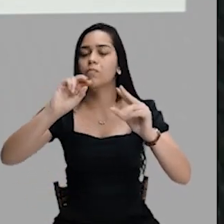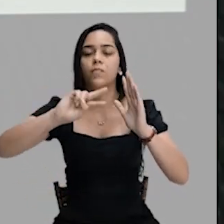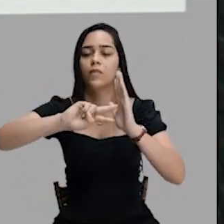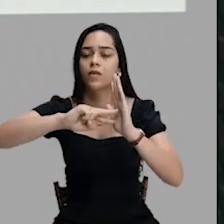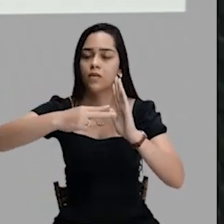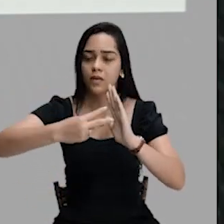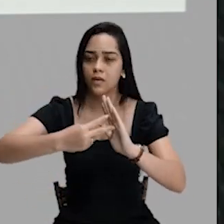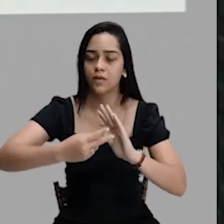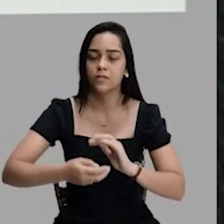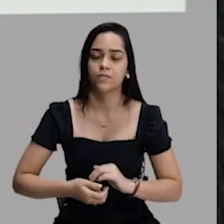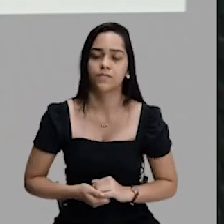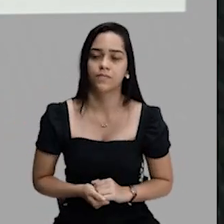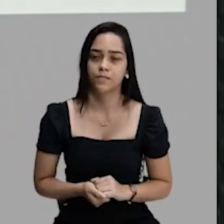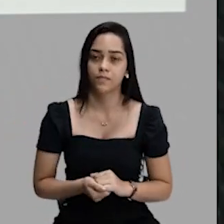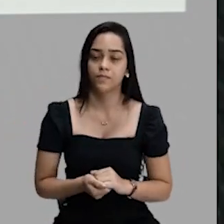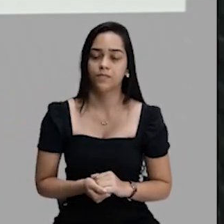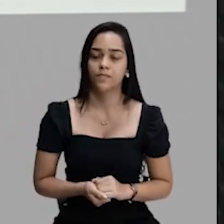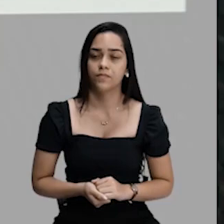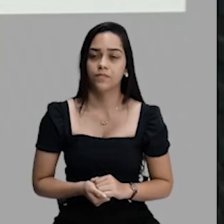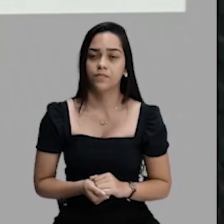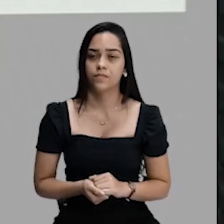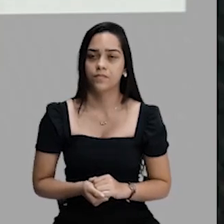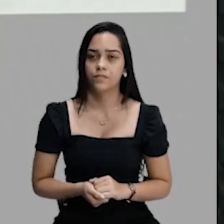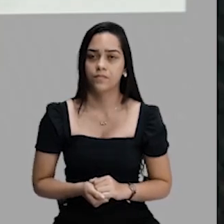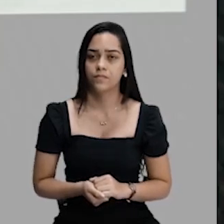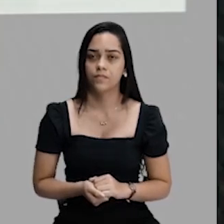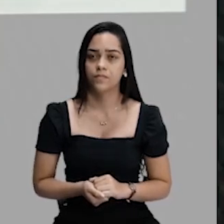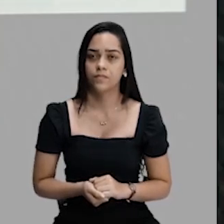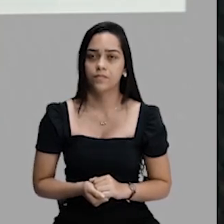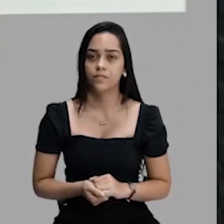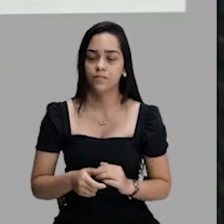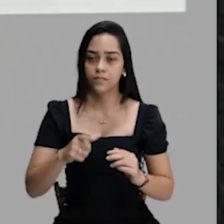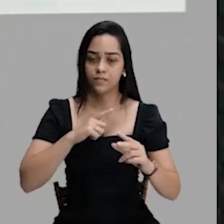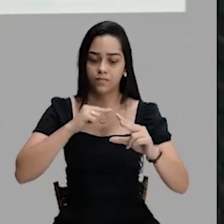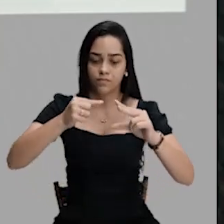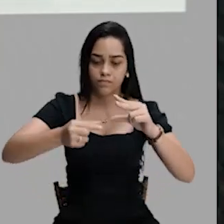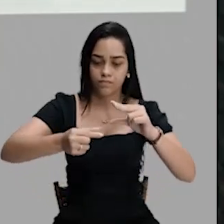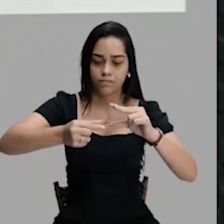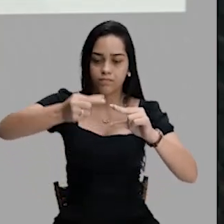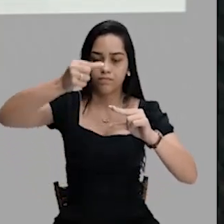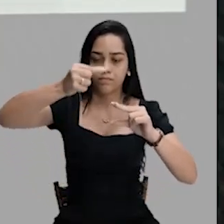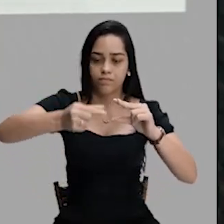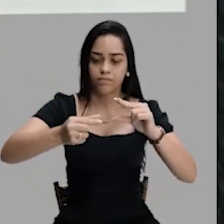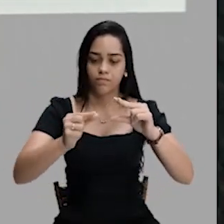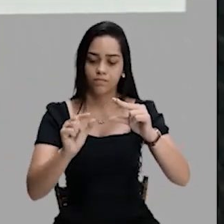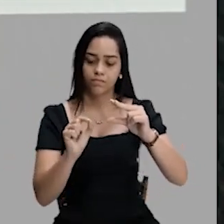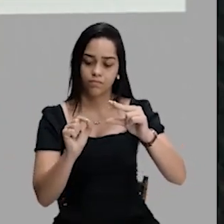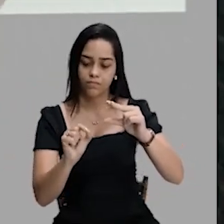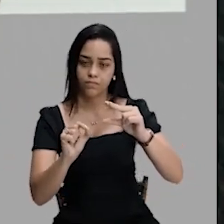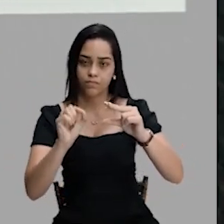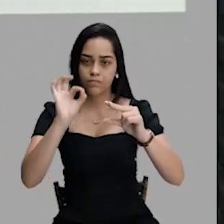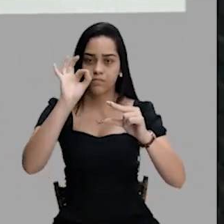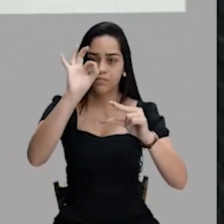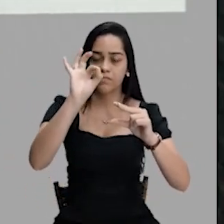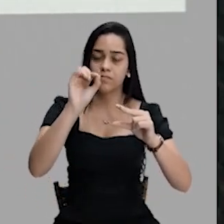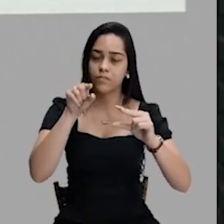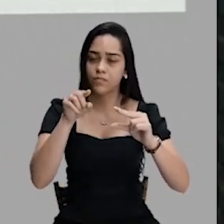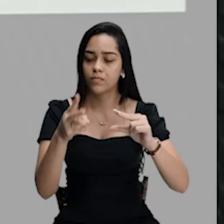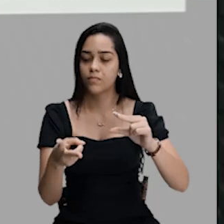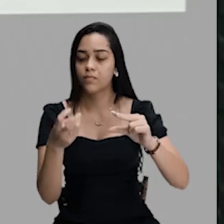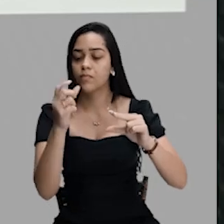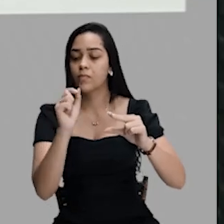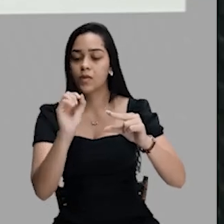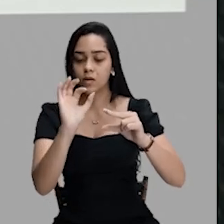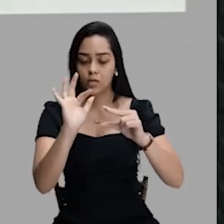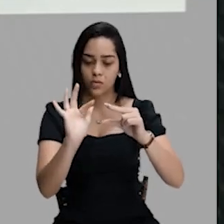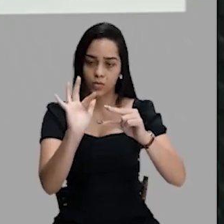aresta? Aresta nada mais é do que um segmento que vai de um vértice a outro. Tá? Então, você vai do